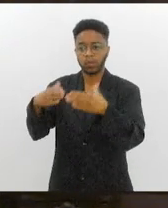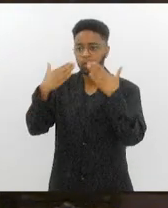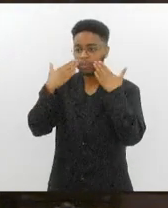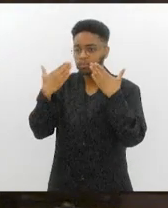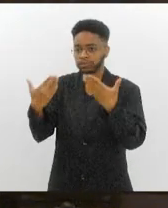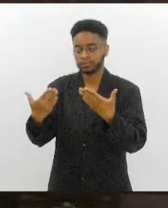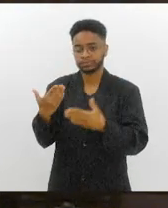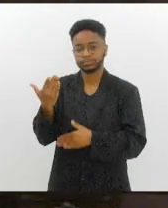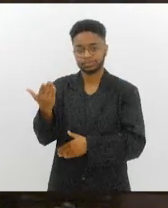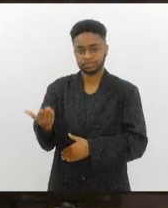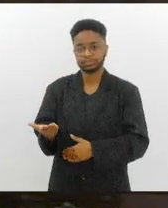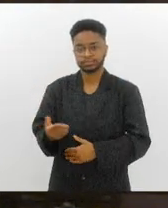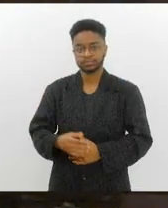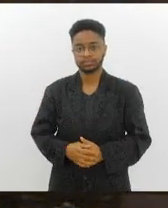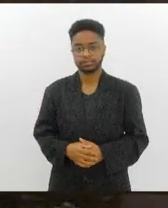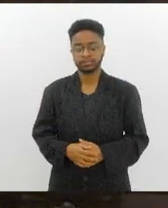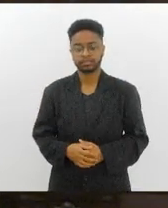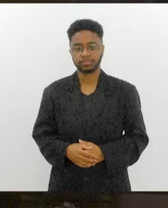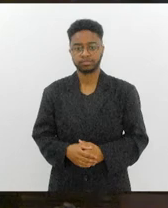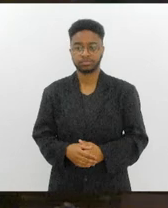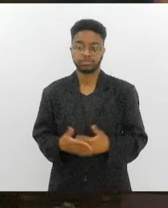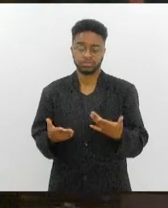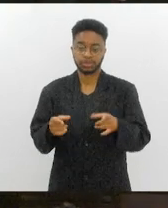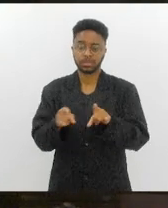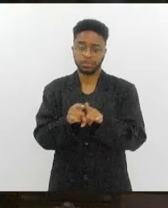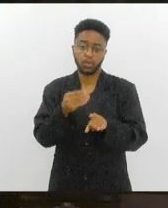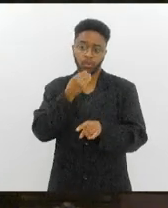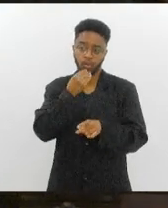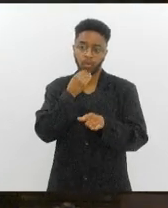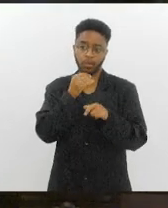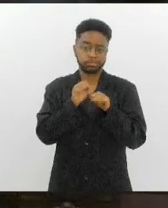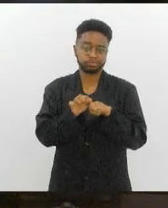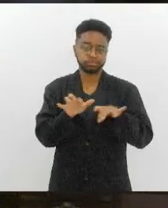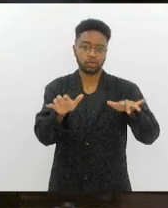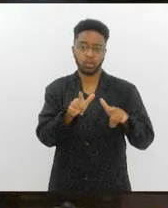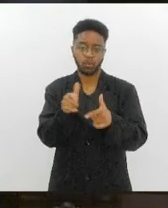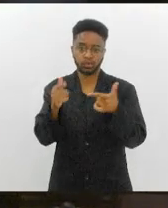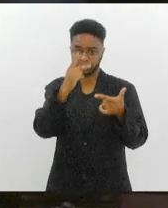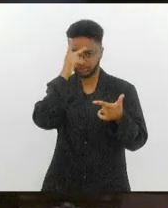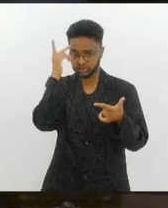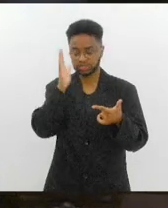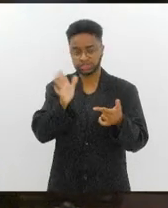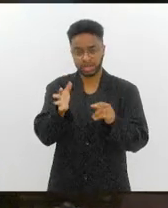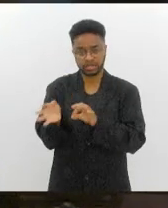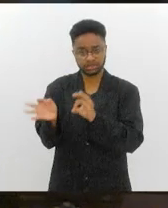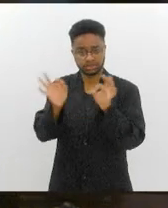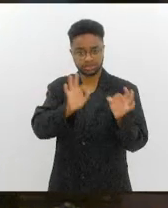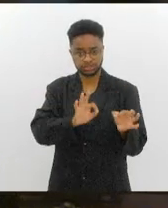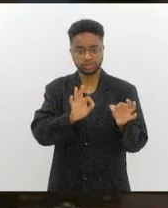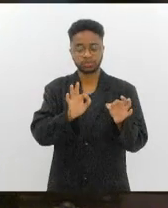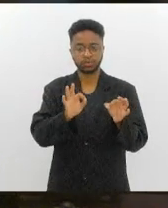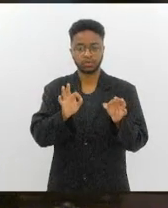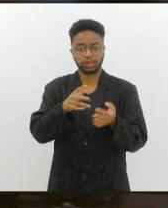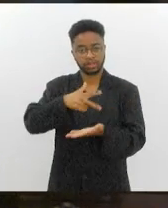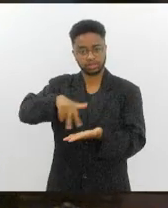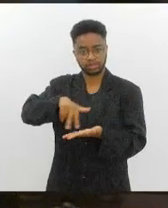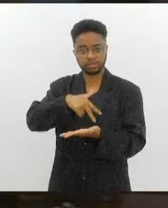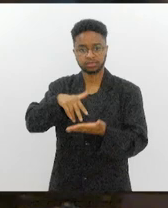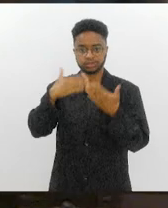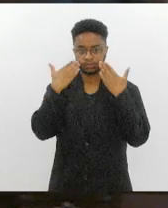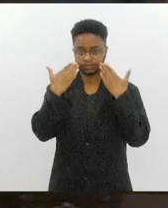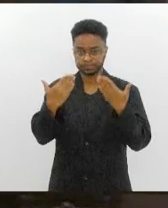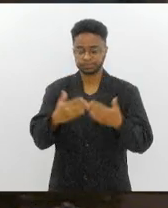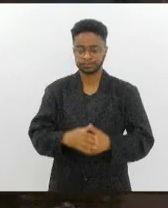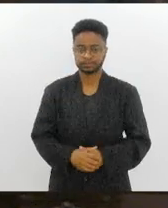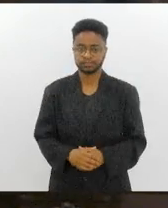Débora Koch faz em mim e, obviamente, em milhões de pessoas que já assistiram esse espetáculo. A gente